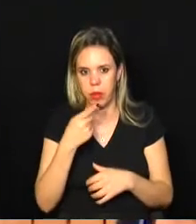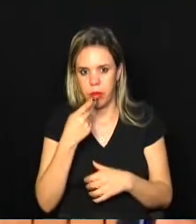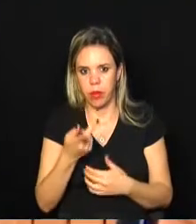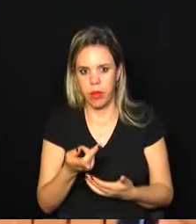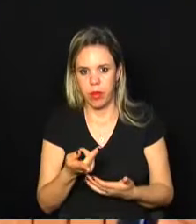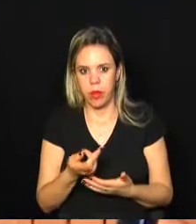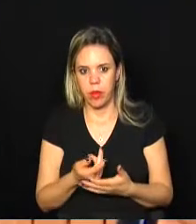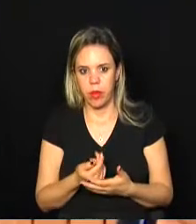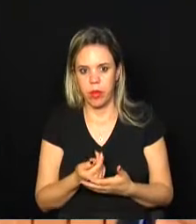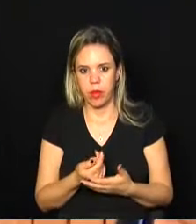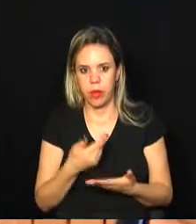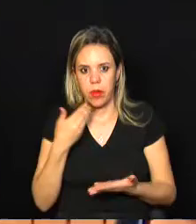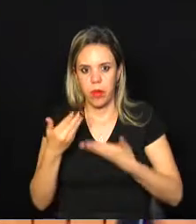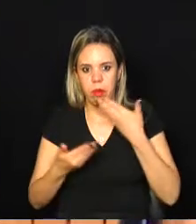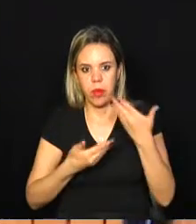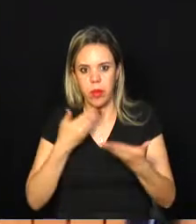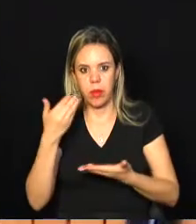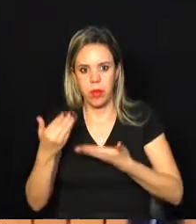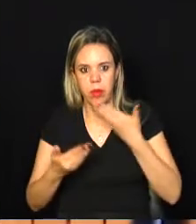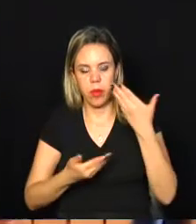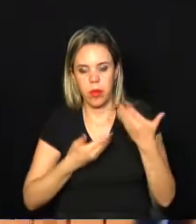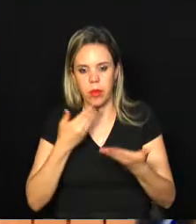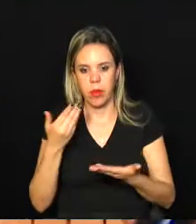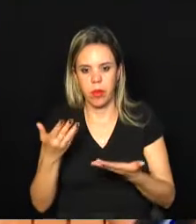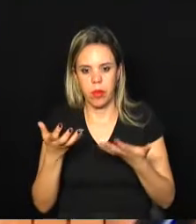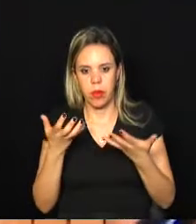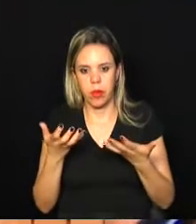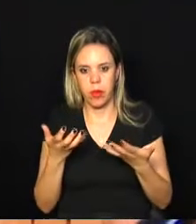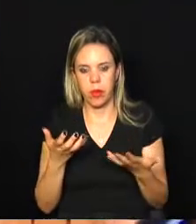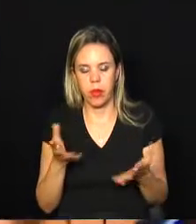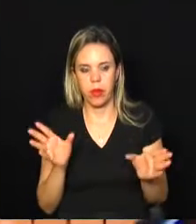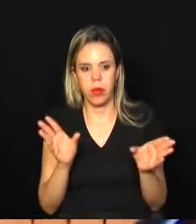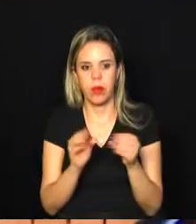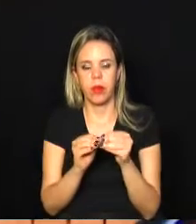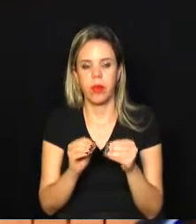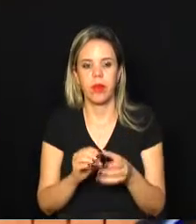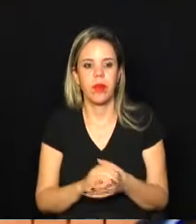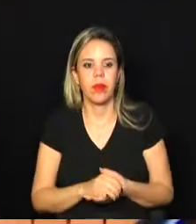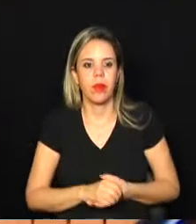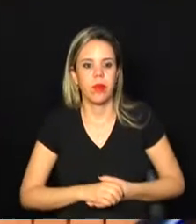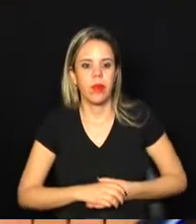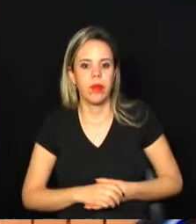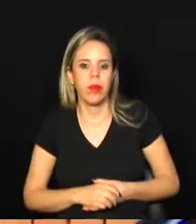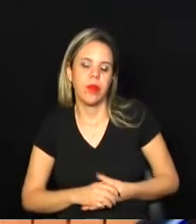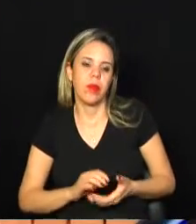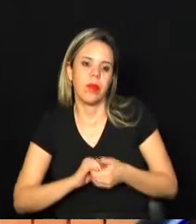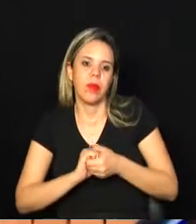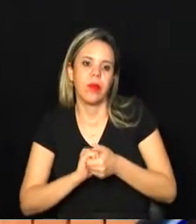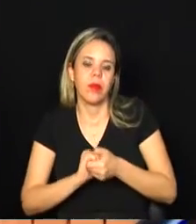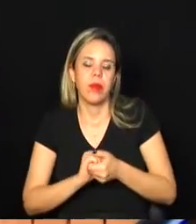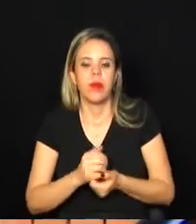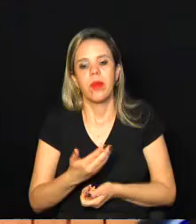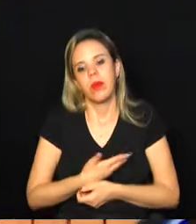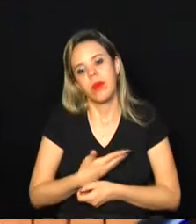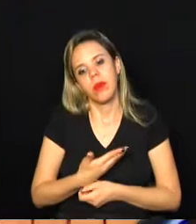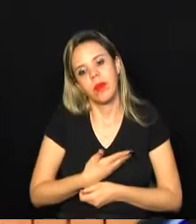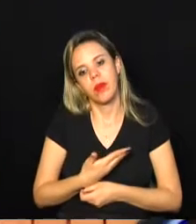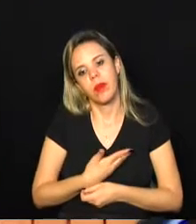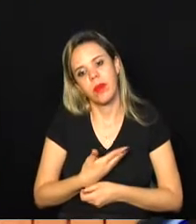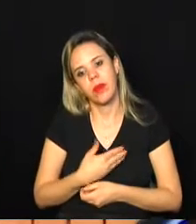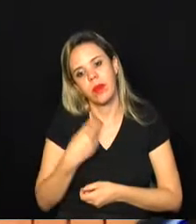como de muito elogio quero por derradeiro o seu senhor me permitir quero complementar meu amigo